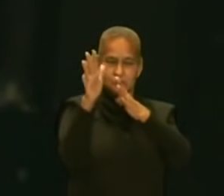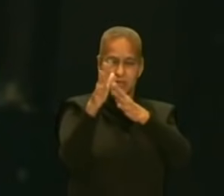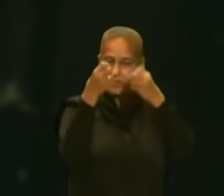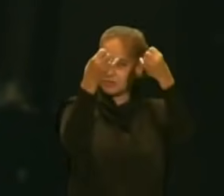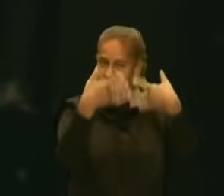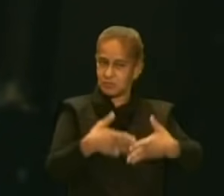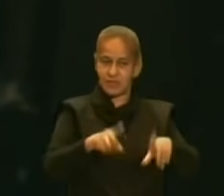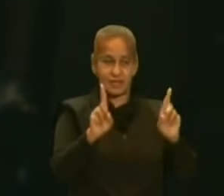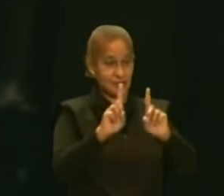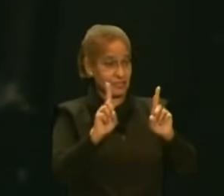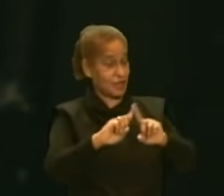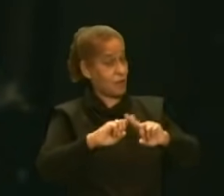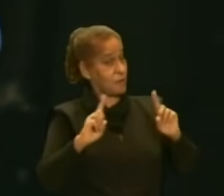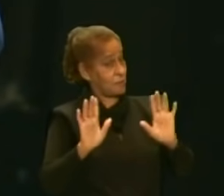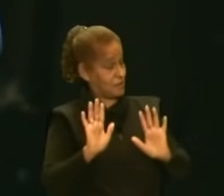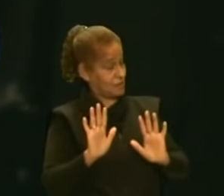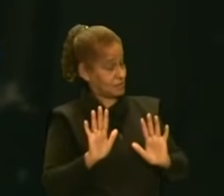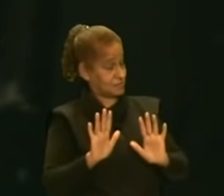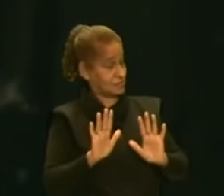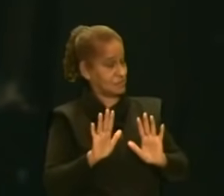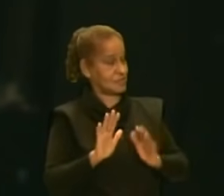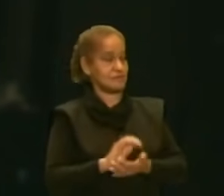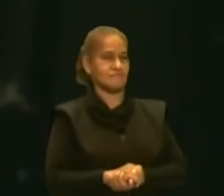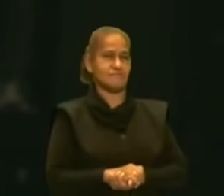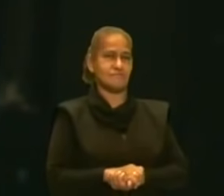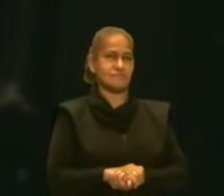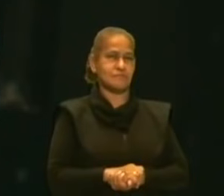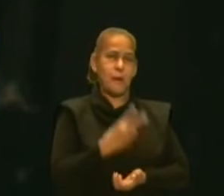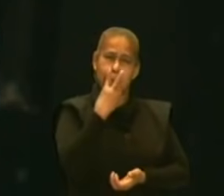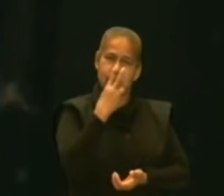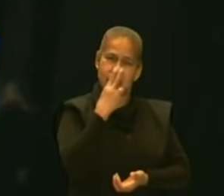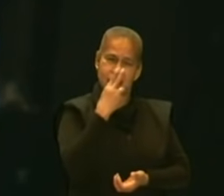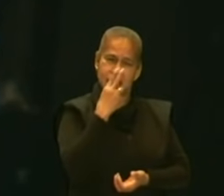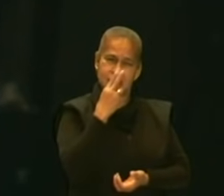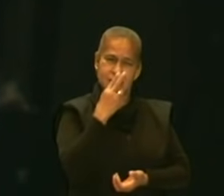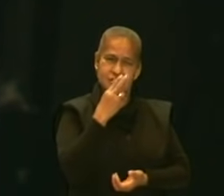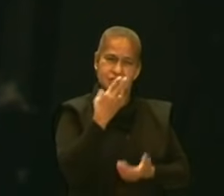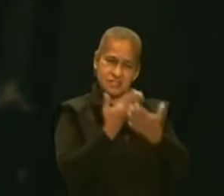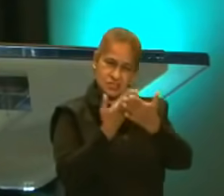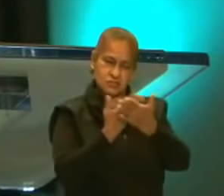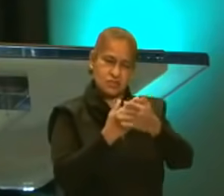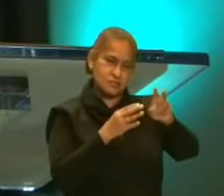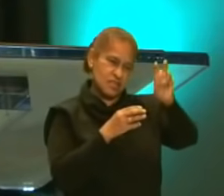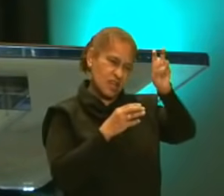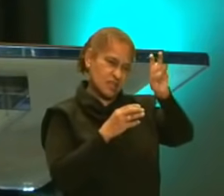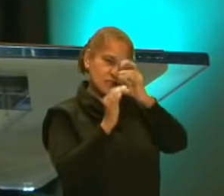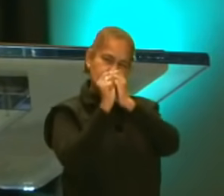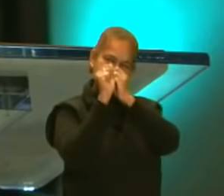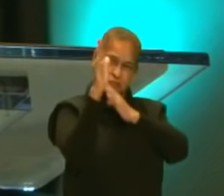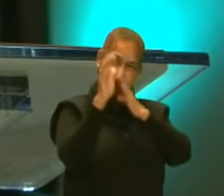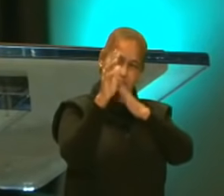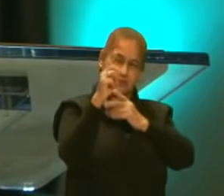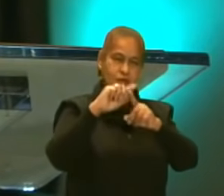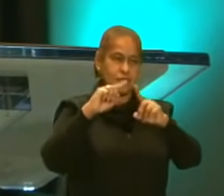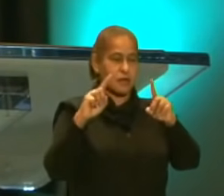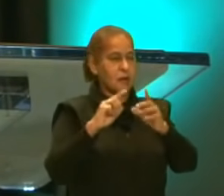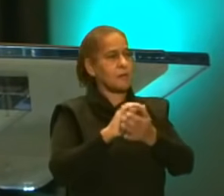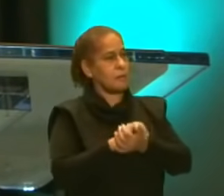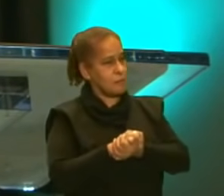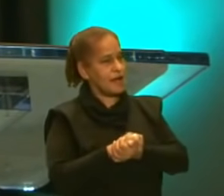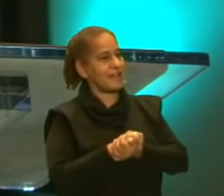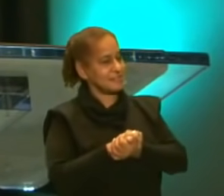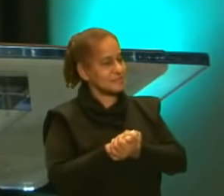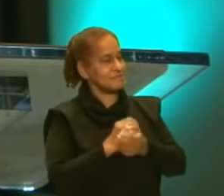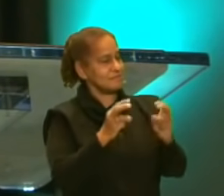Eu já falei para vocês que eu acho que nós estamos na quinta. Mas eu vejo um cenário bem preparado para a sexta